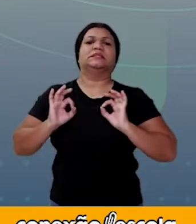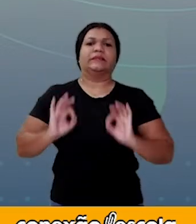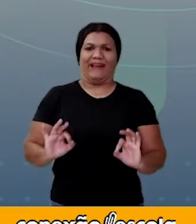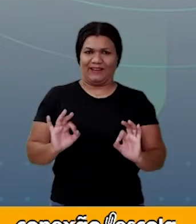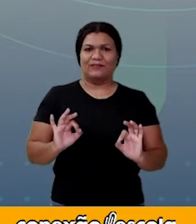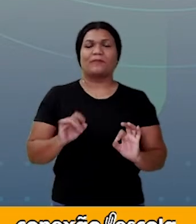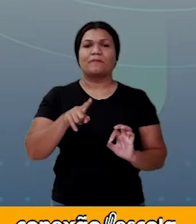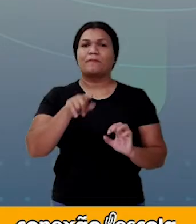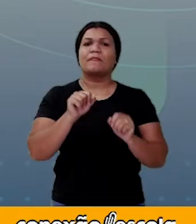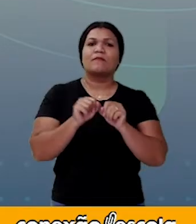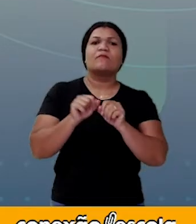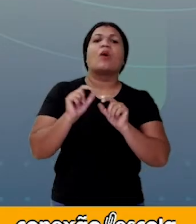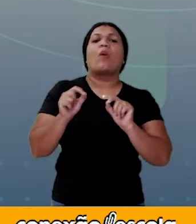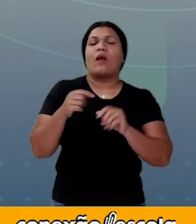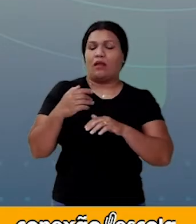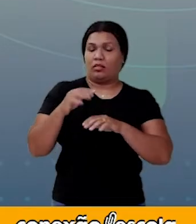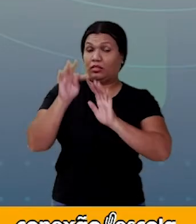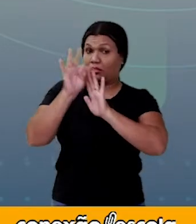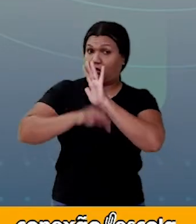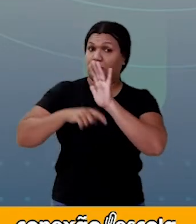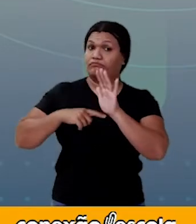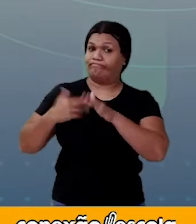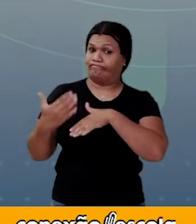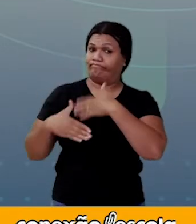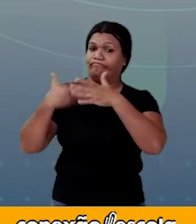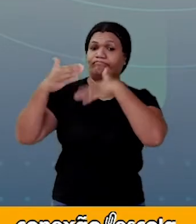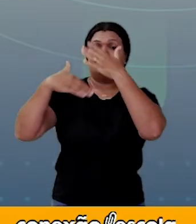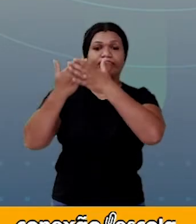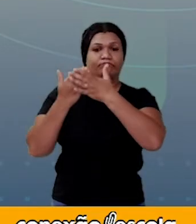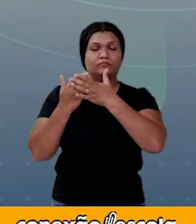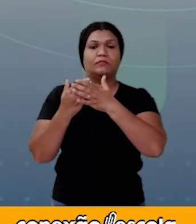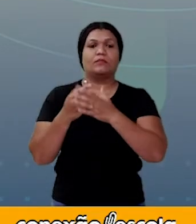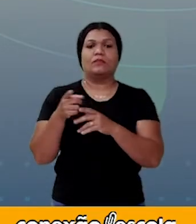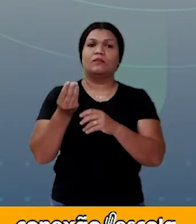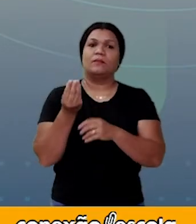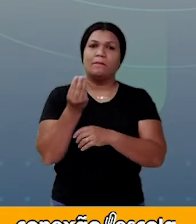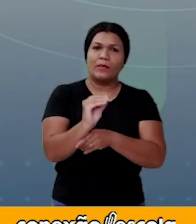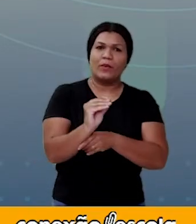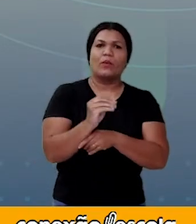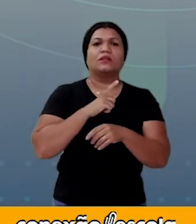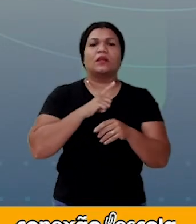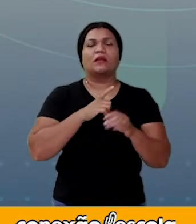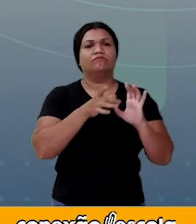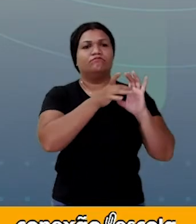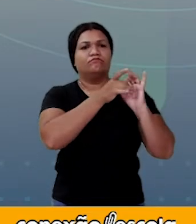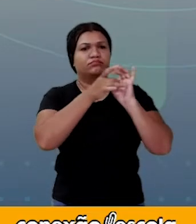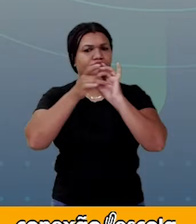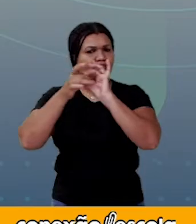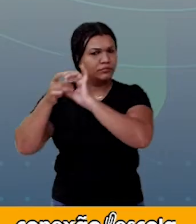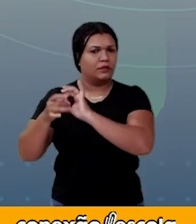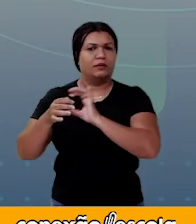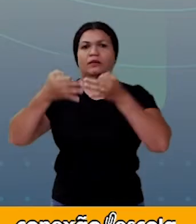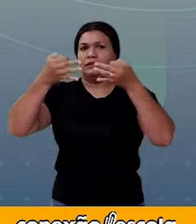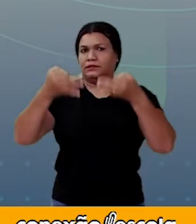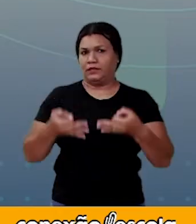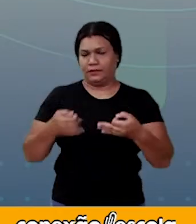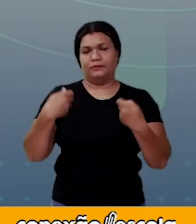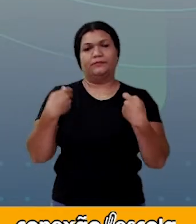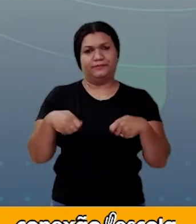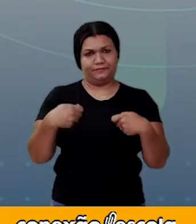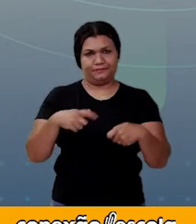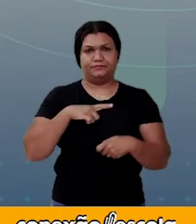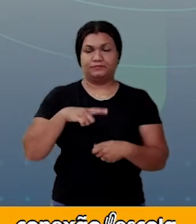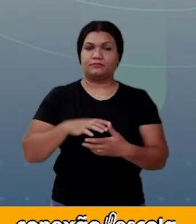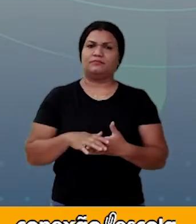que o texto vá sendo desenvolvido. Então, os articuladores, os conectivos, estão aqui justamente para